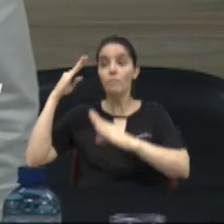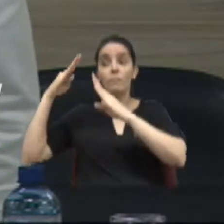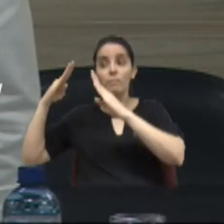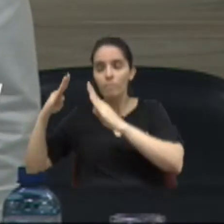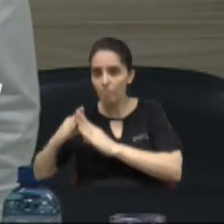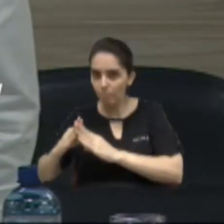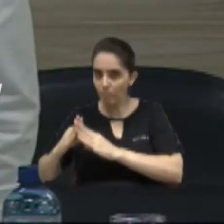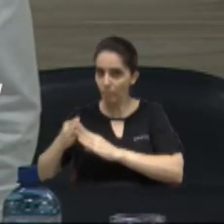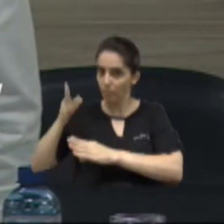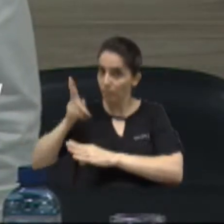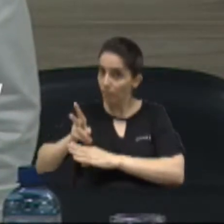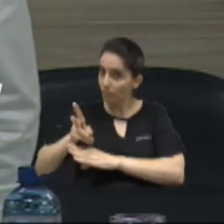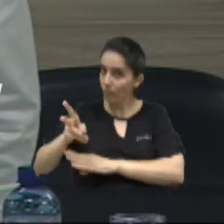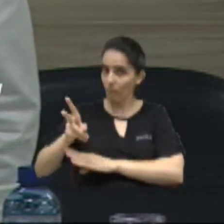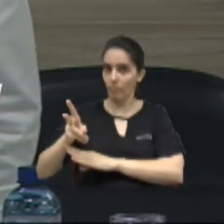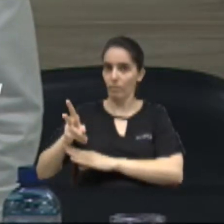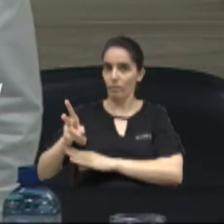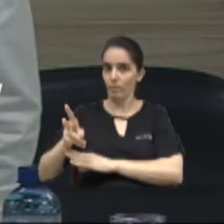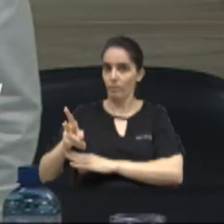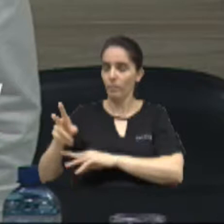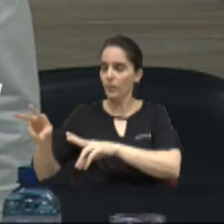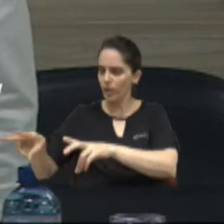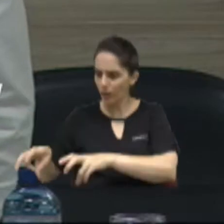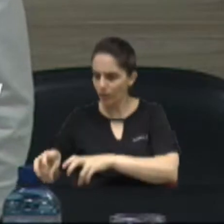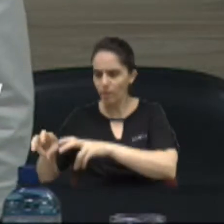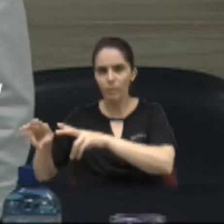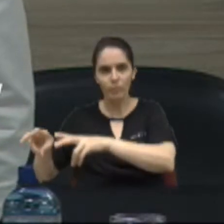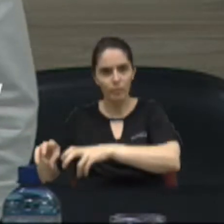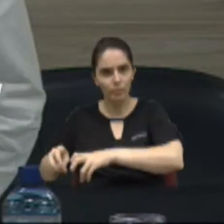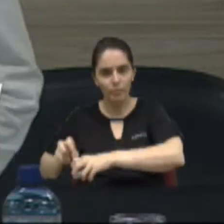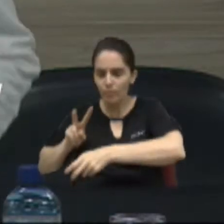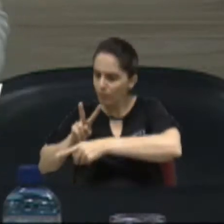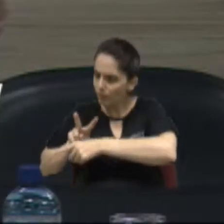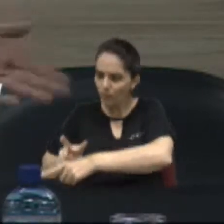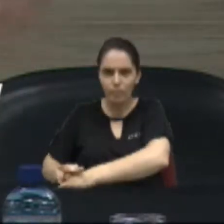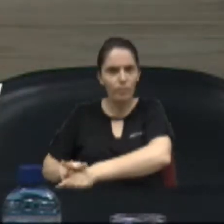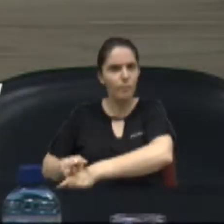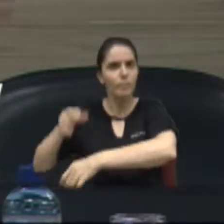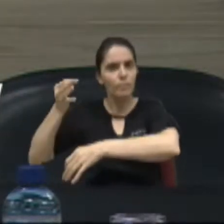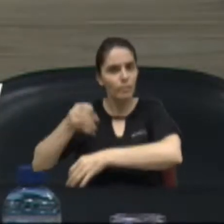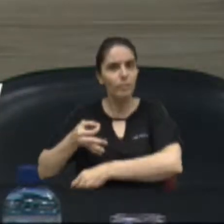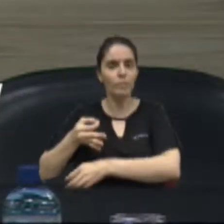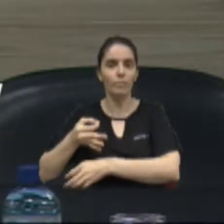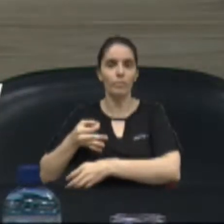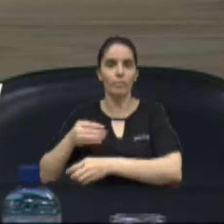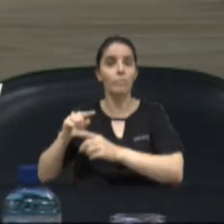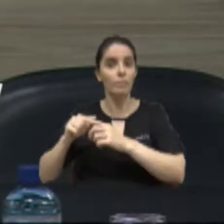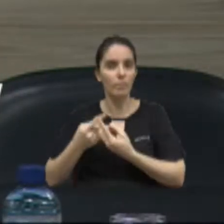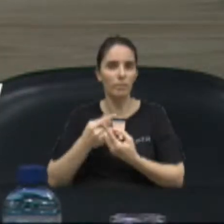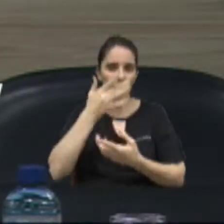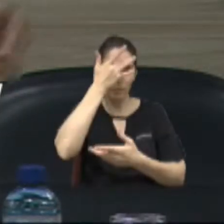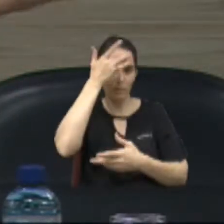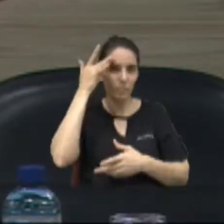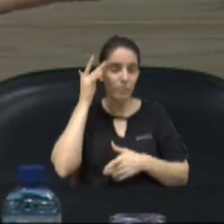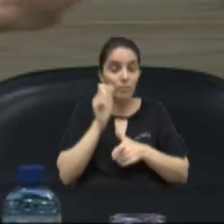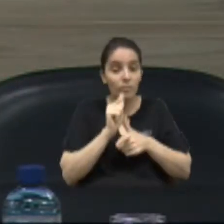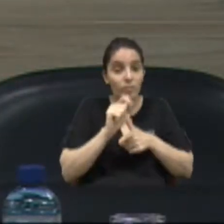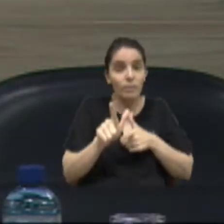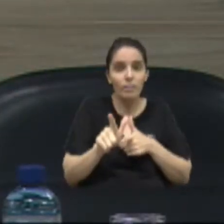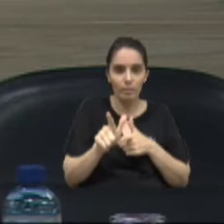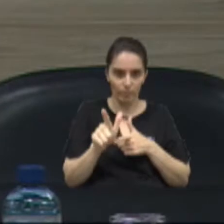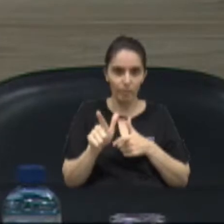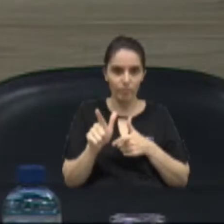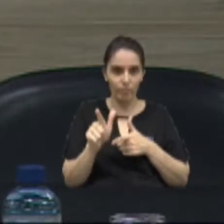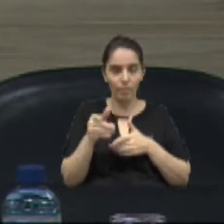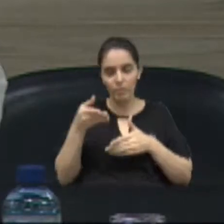estão lá, que fazem sua plantação, têm um cuidado imenso com a nossa parte de meio